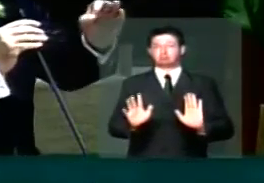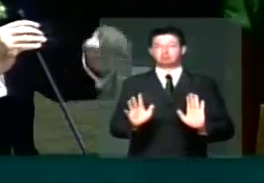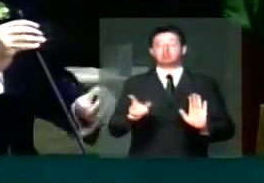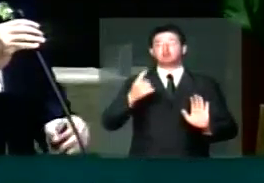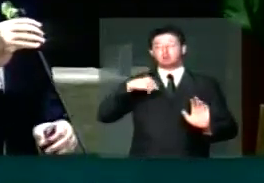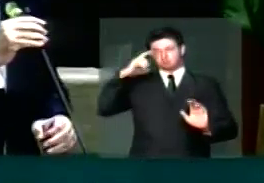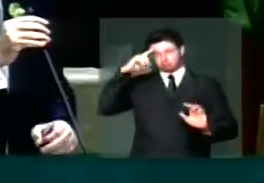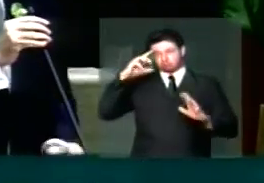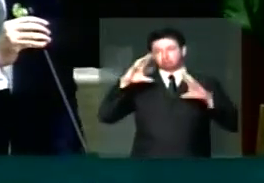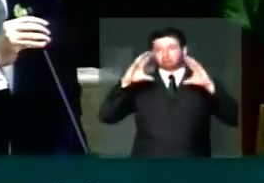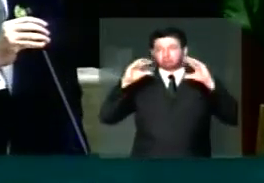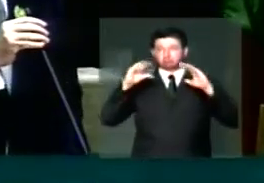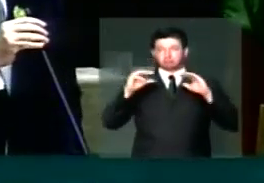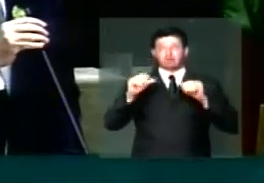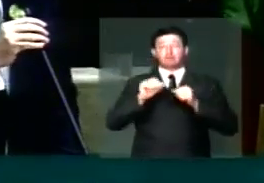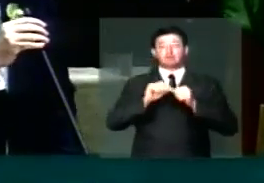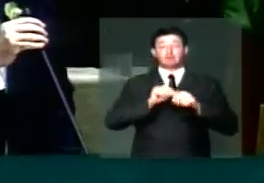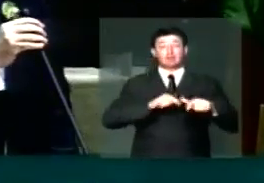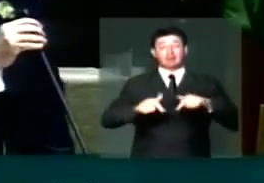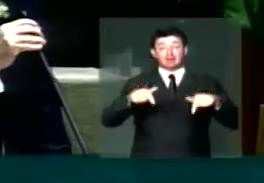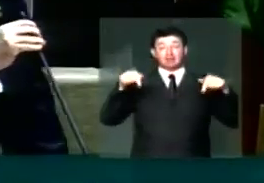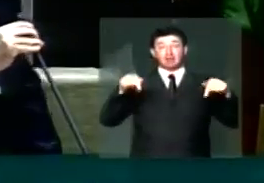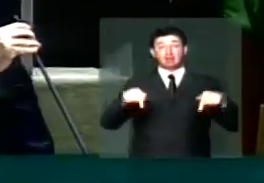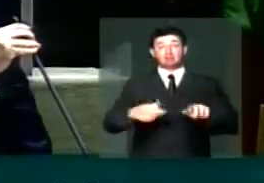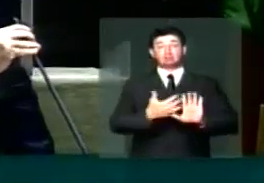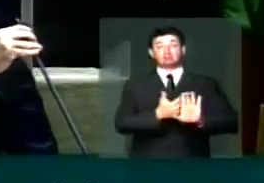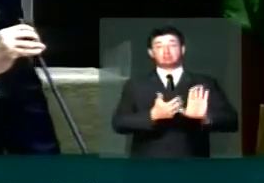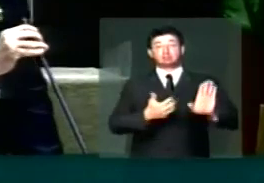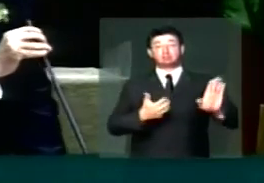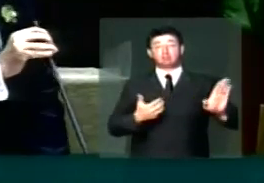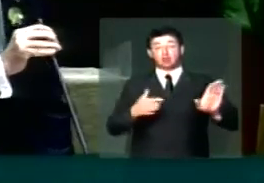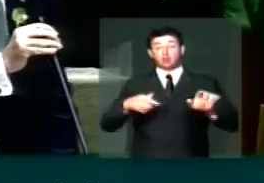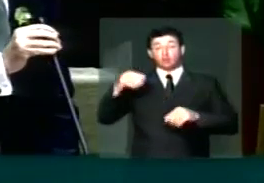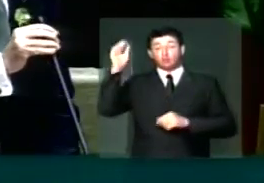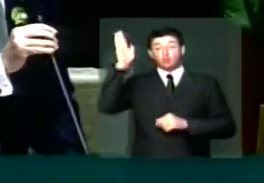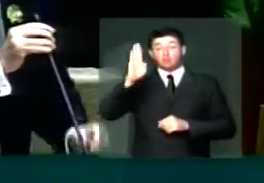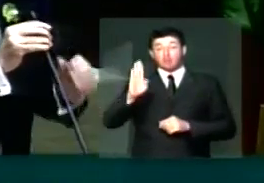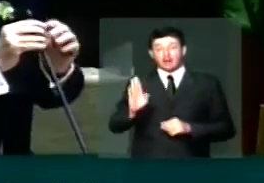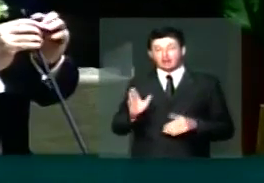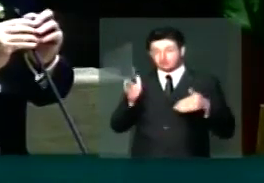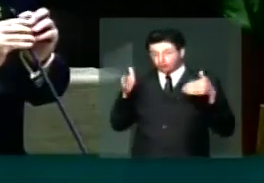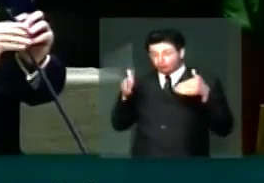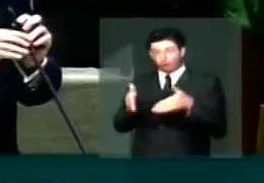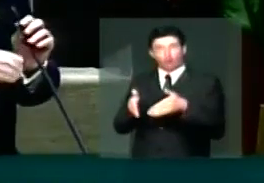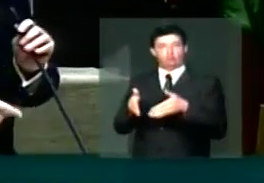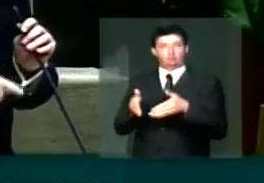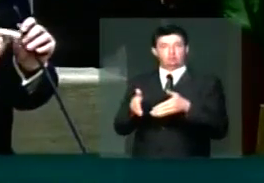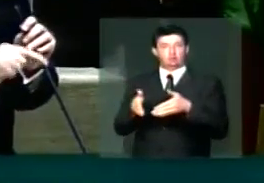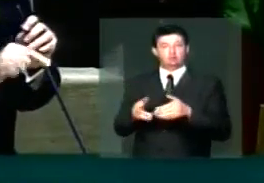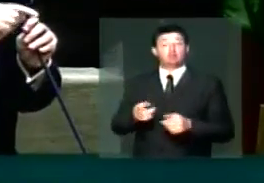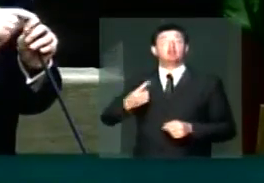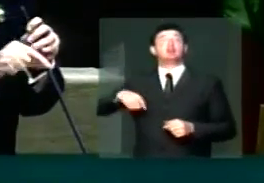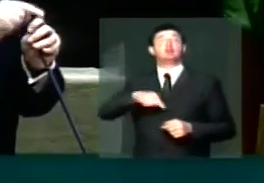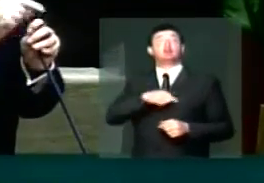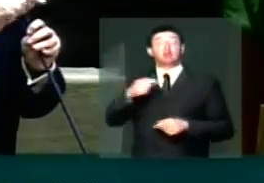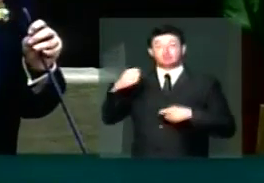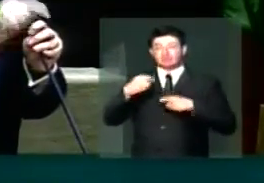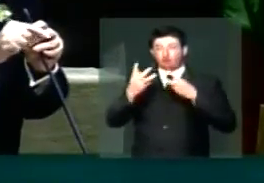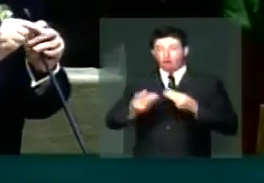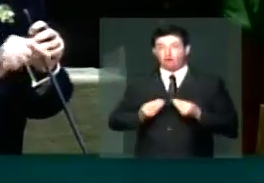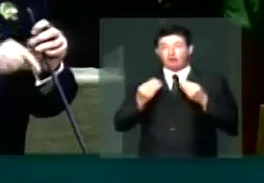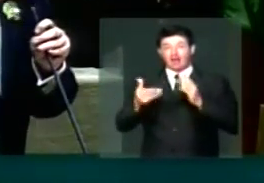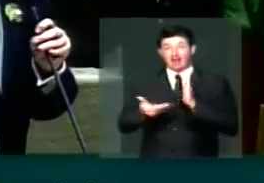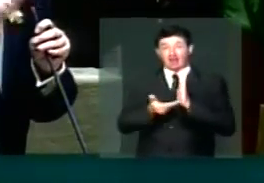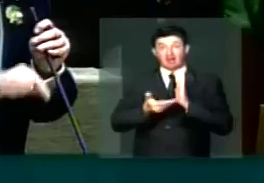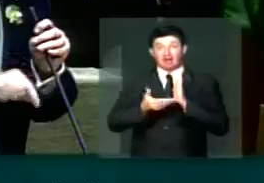ter a serenidade de conduzir um parlamento a qual o país precisa, e precisa muito. Nós temos que devolver